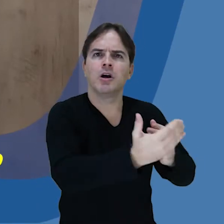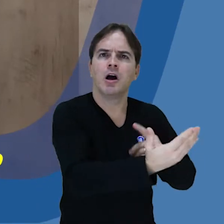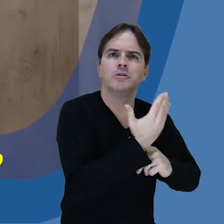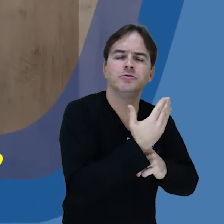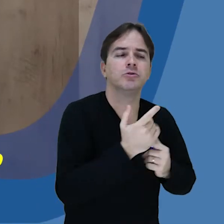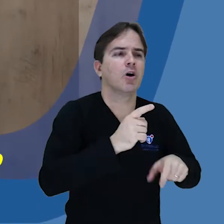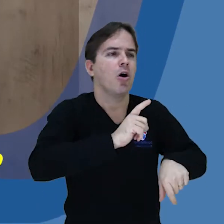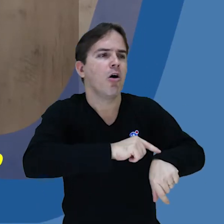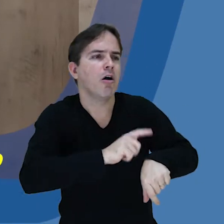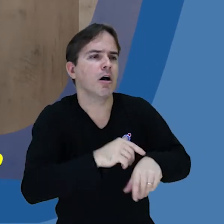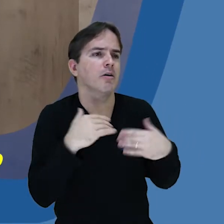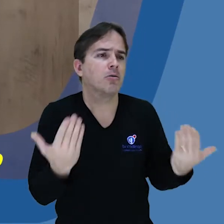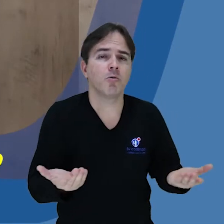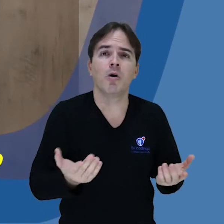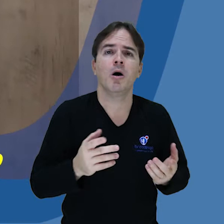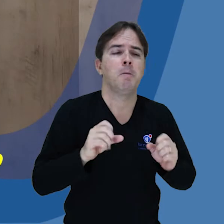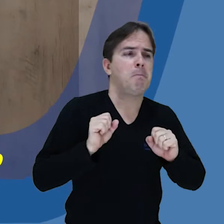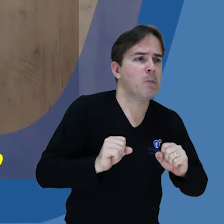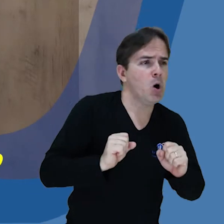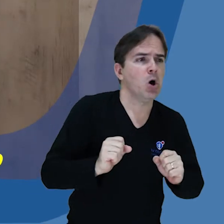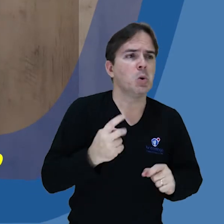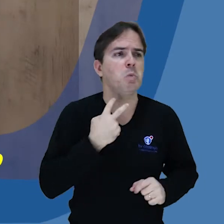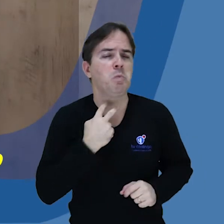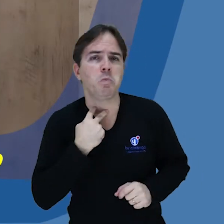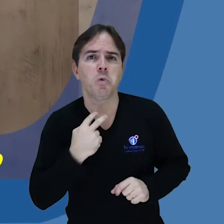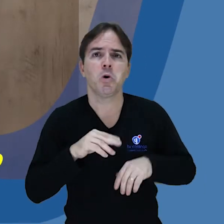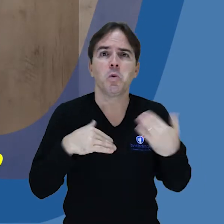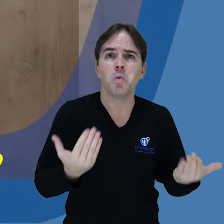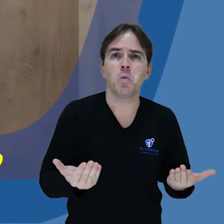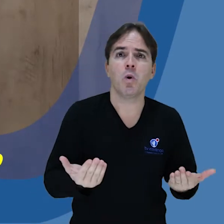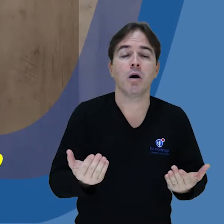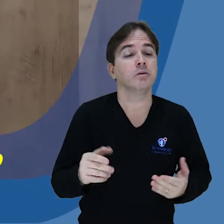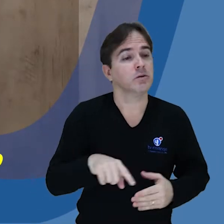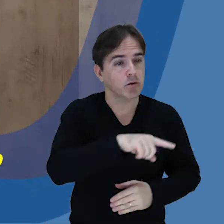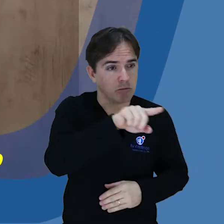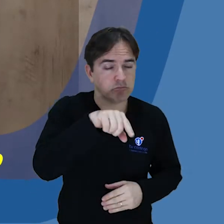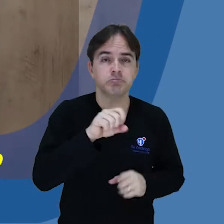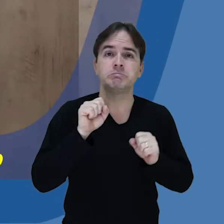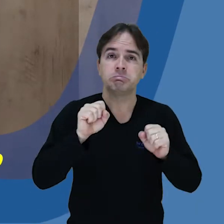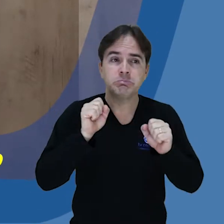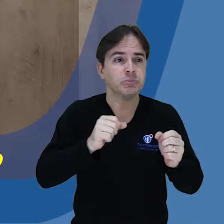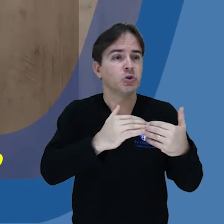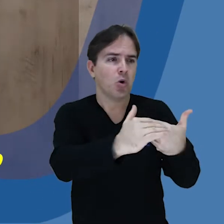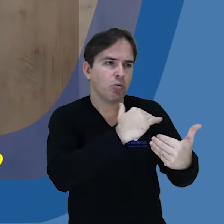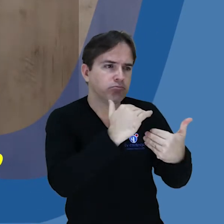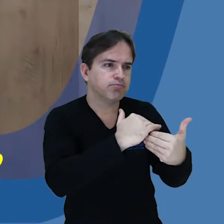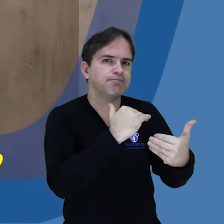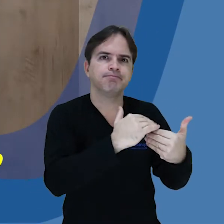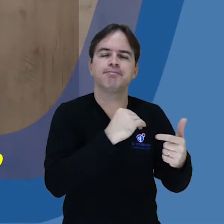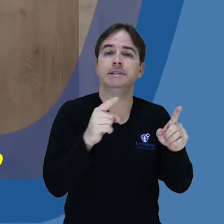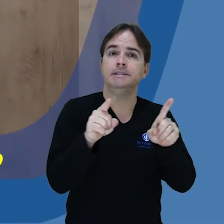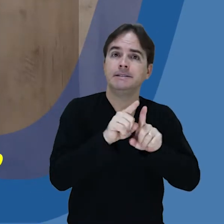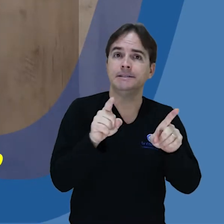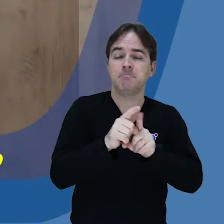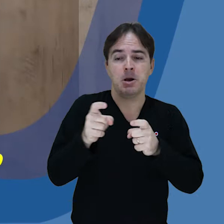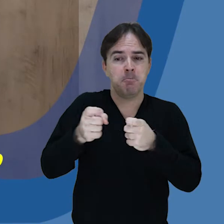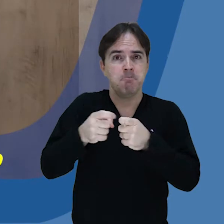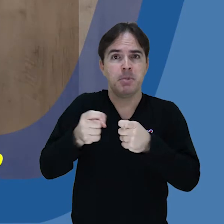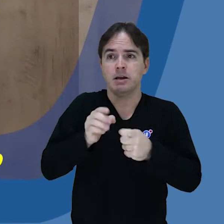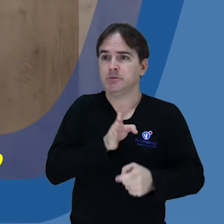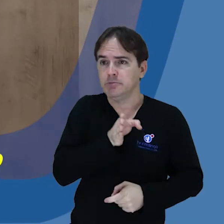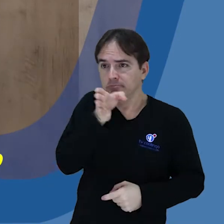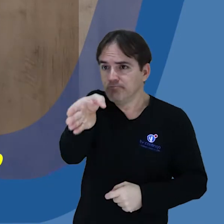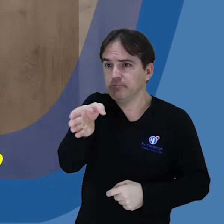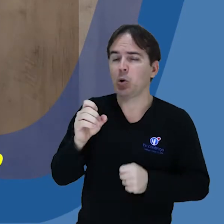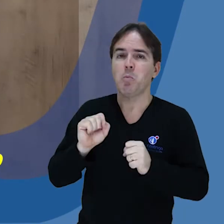os horários, quem pode, quem não pode utilizar, buscar orientação profissional médico quando for fazer algum tipo de consulta. Qualquer medicamento que